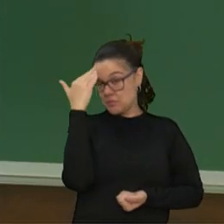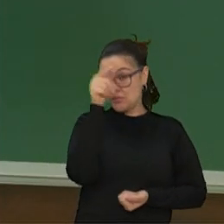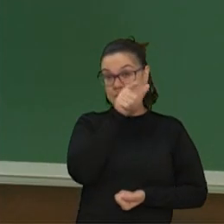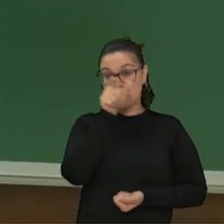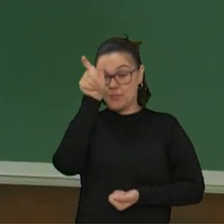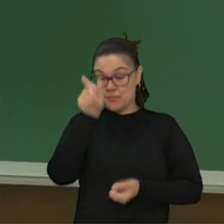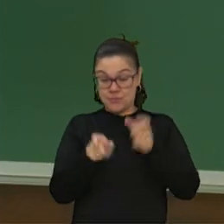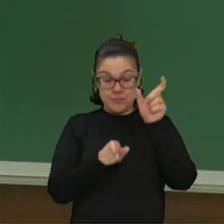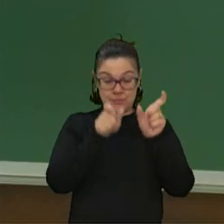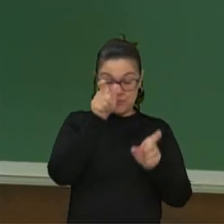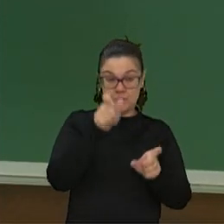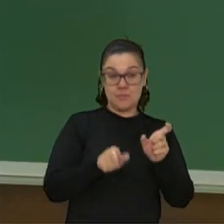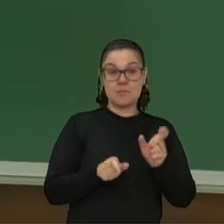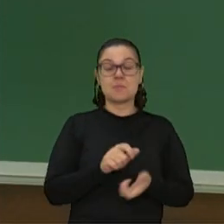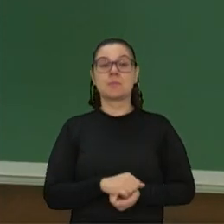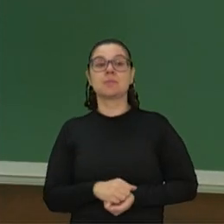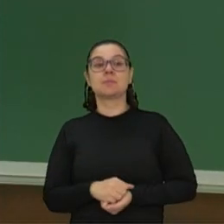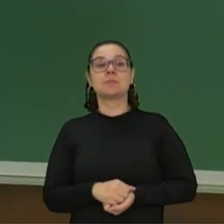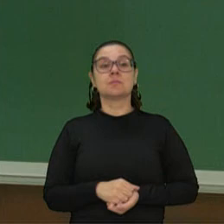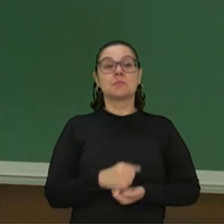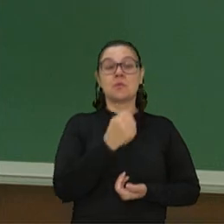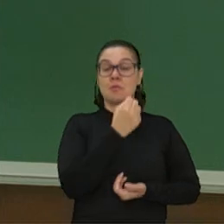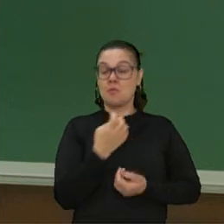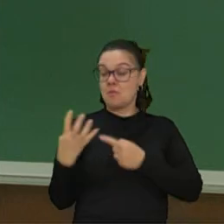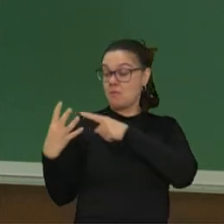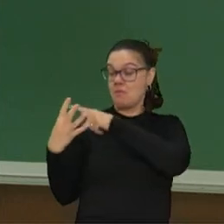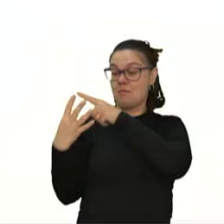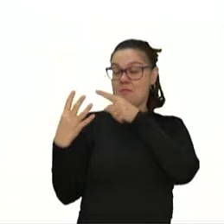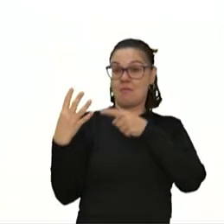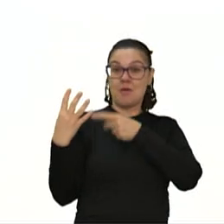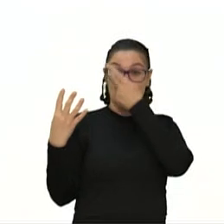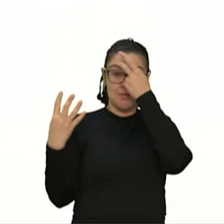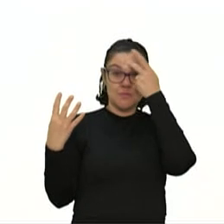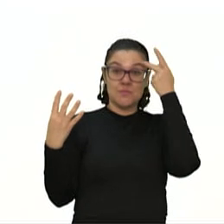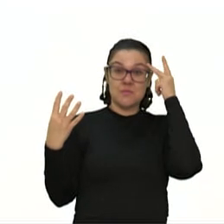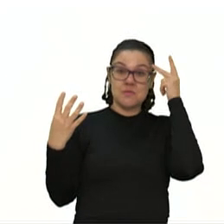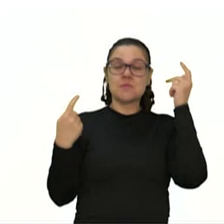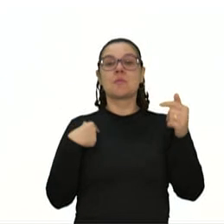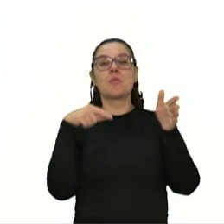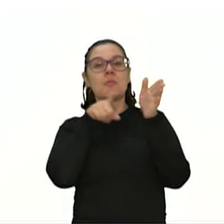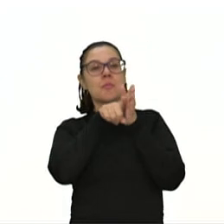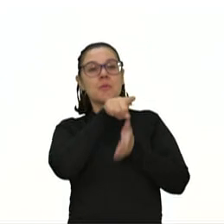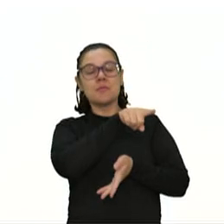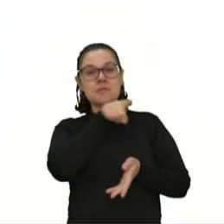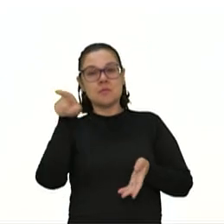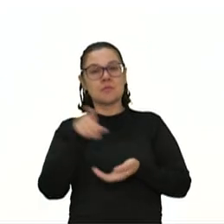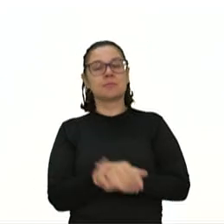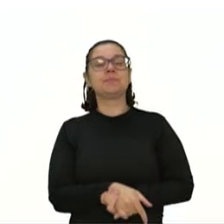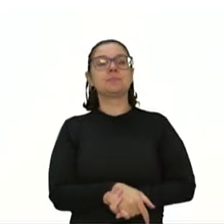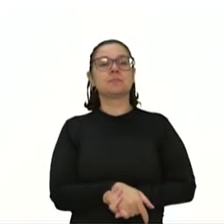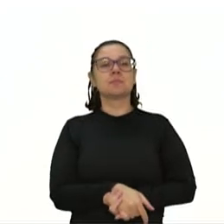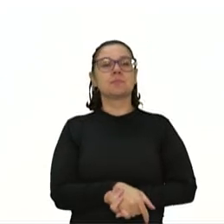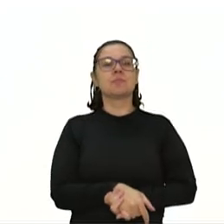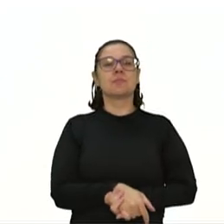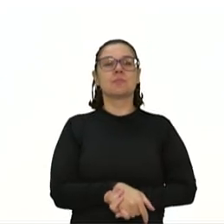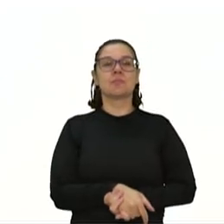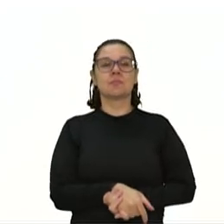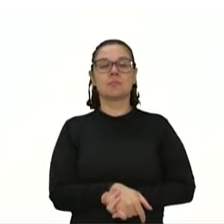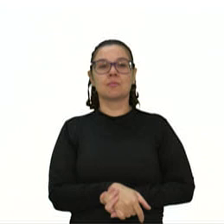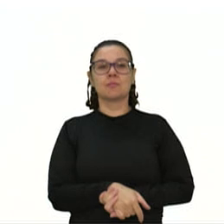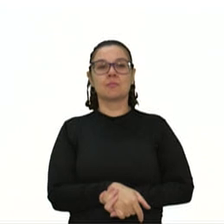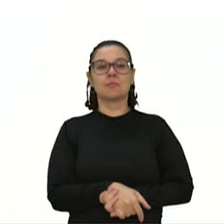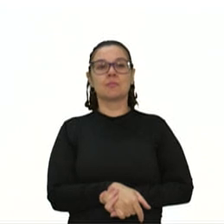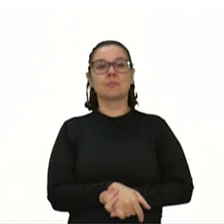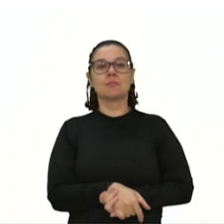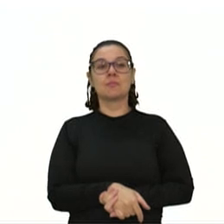a foto de alguma delas. Então, são quatro pessoas e eu faço uma perguntinha para vocês. Who were these